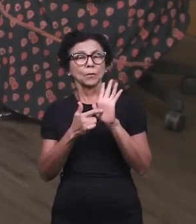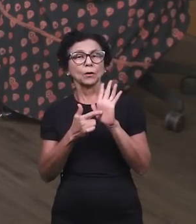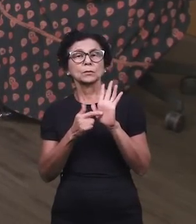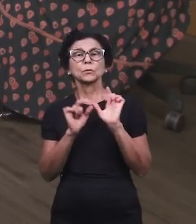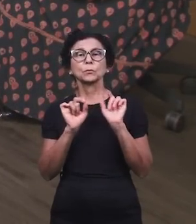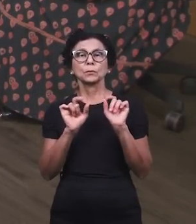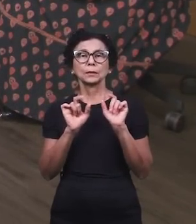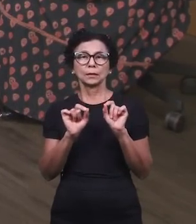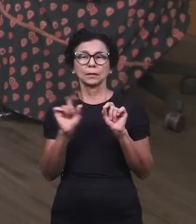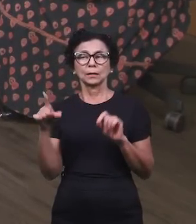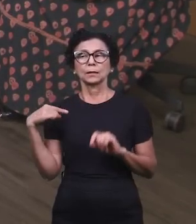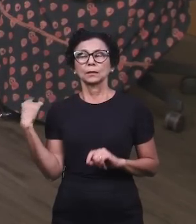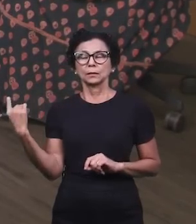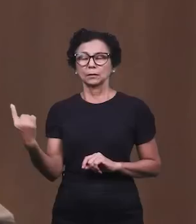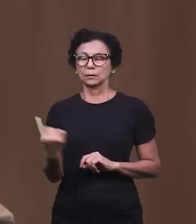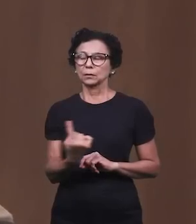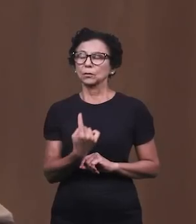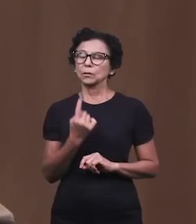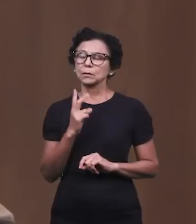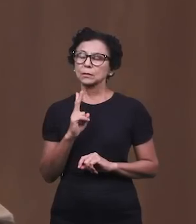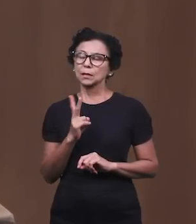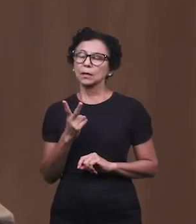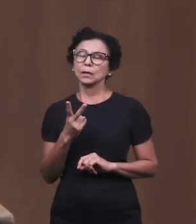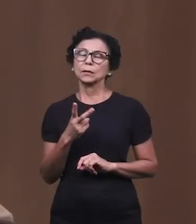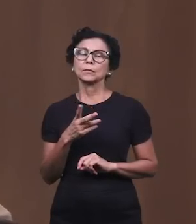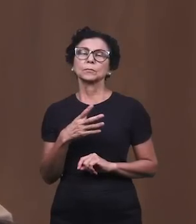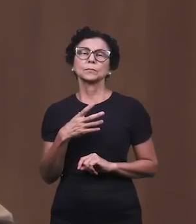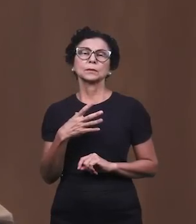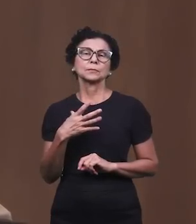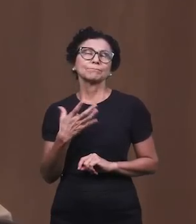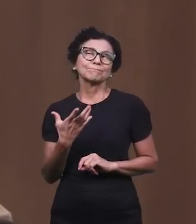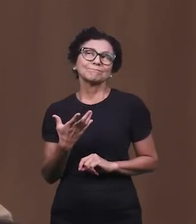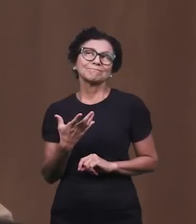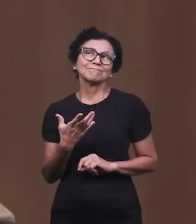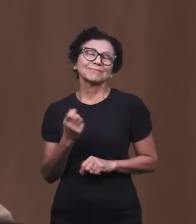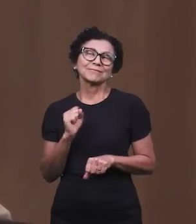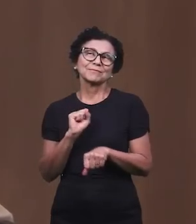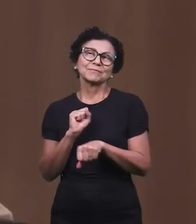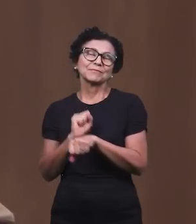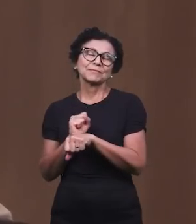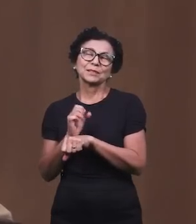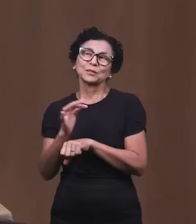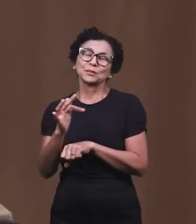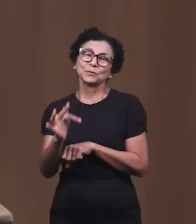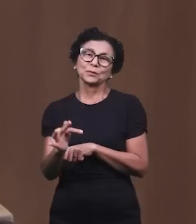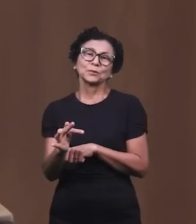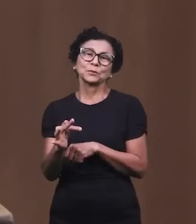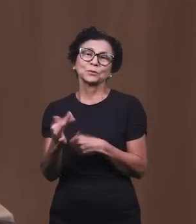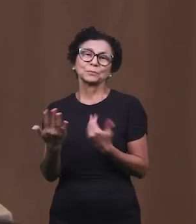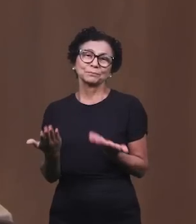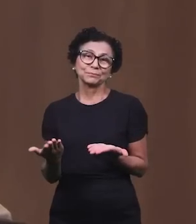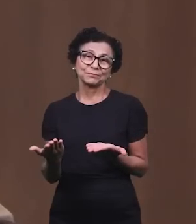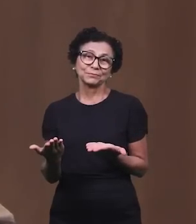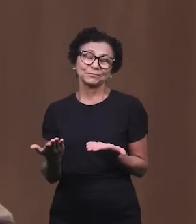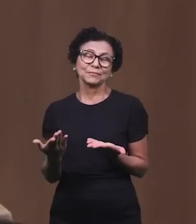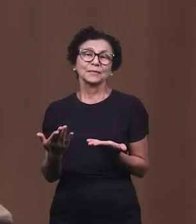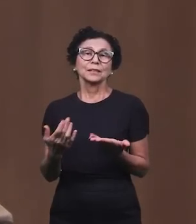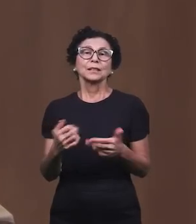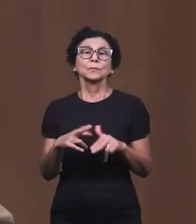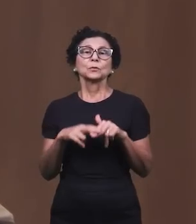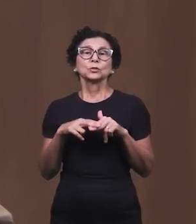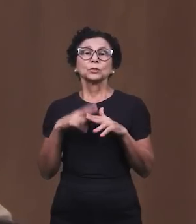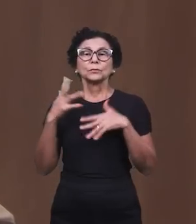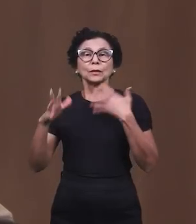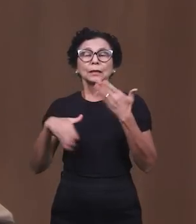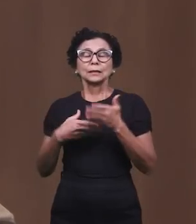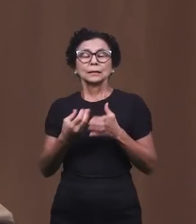nós vivemos nesta esperança, porque esta alegria, ela habita em nosso coração. E que Glória a alegria é Deus. essa? Que